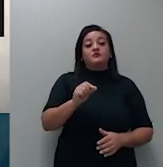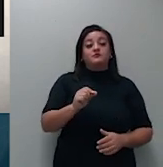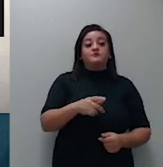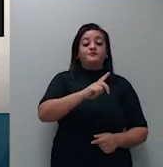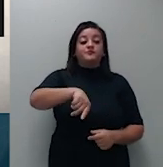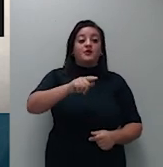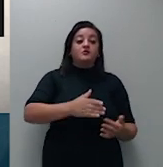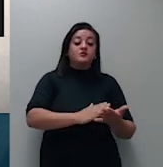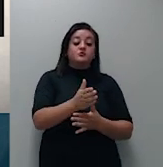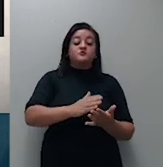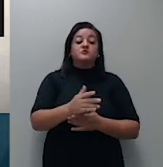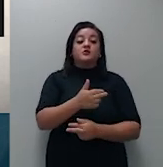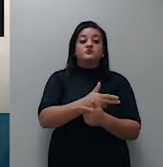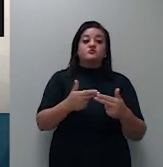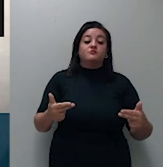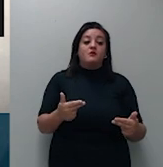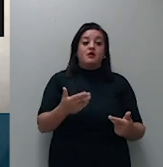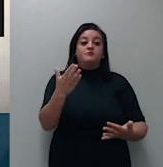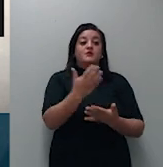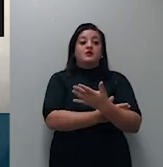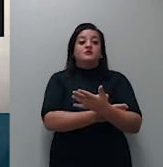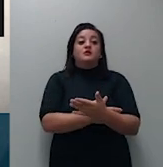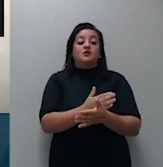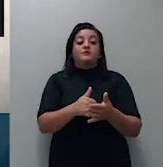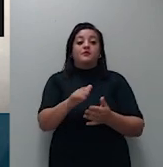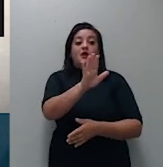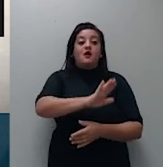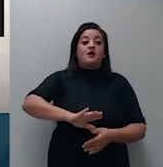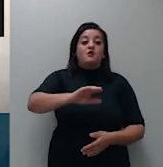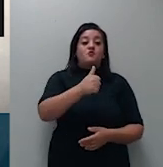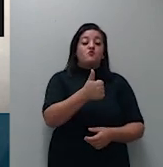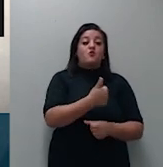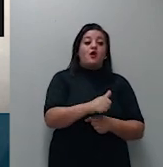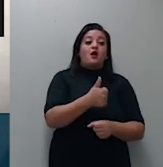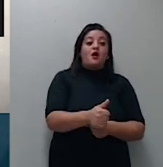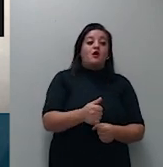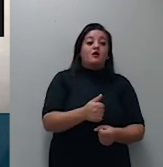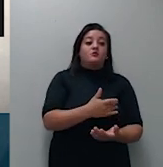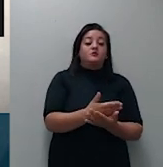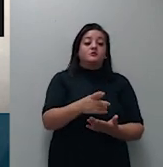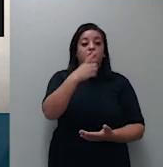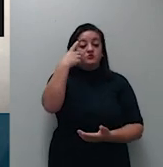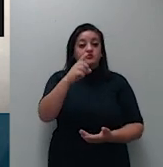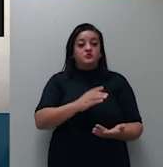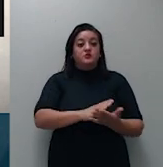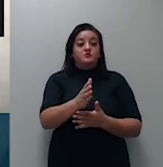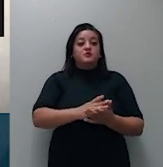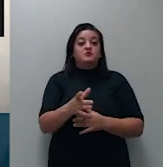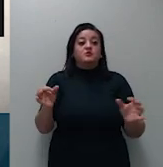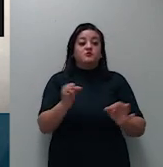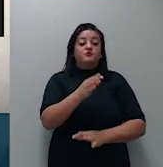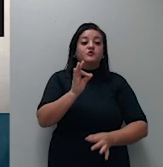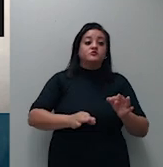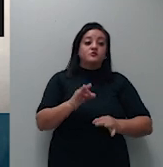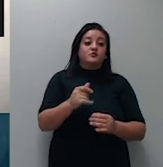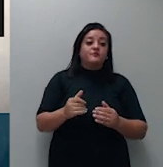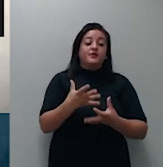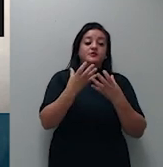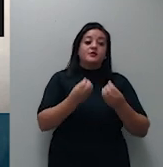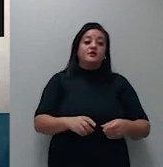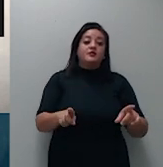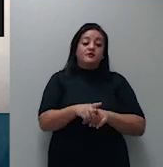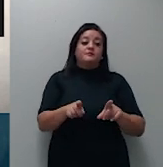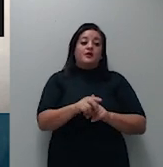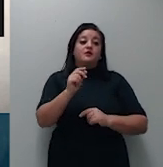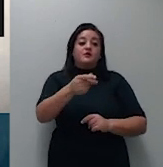e diz que a anulação de partilha prescreve em um ano contado da data em que a sentença de partida para ações do Gado